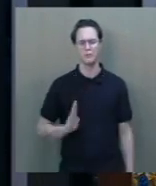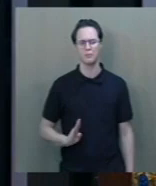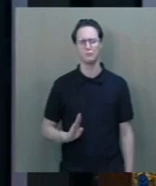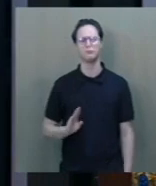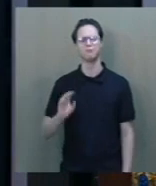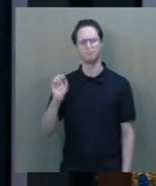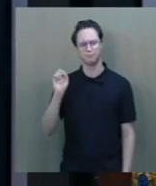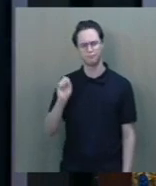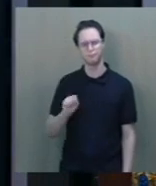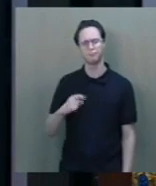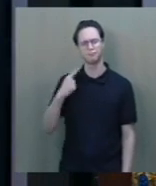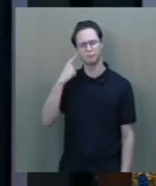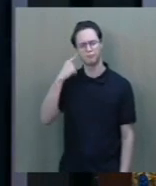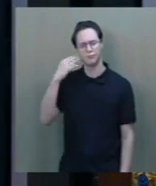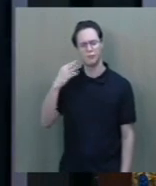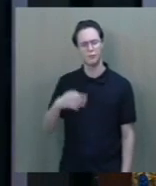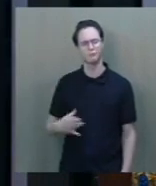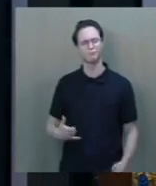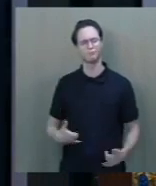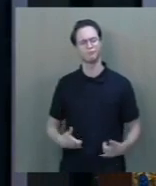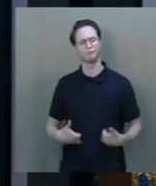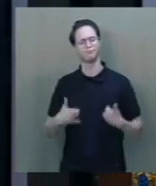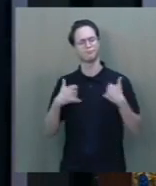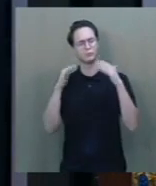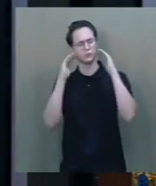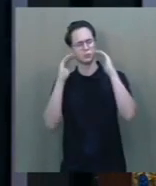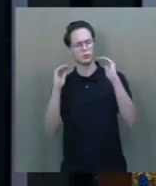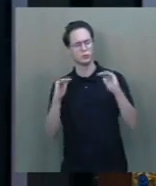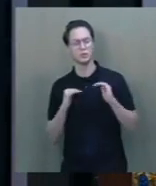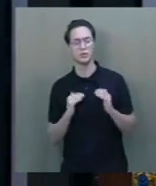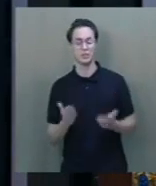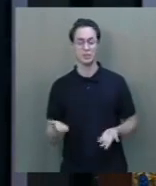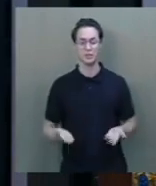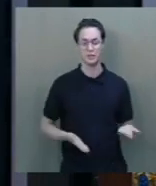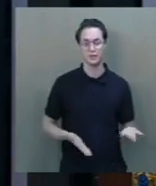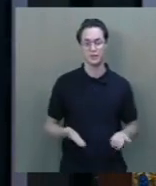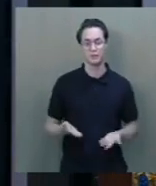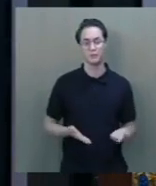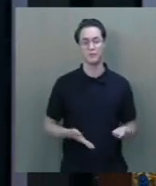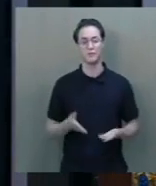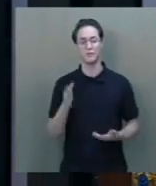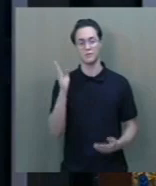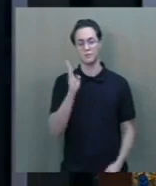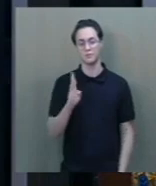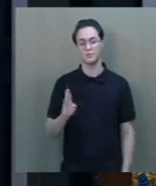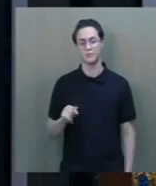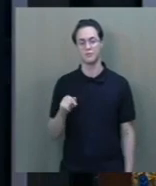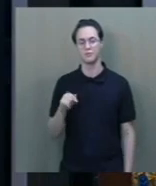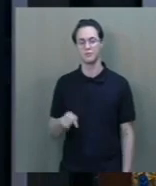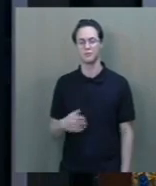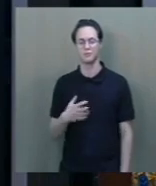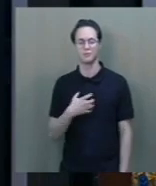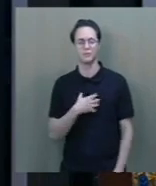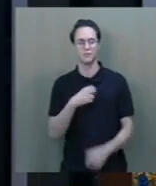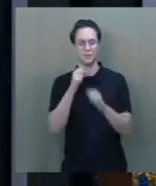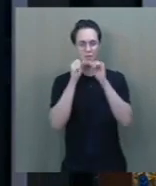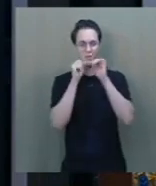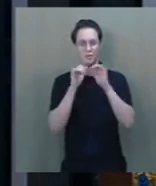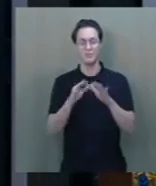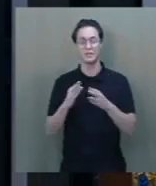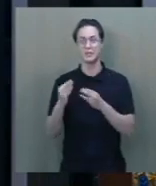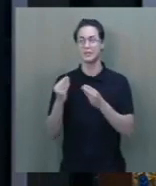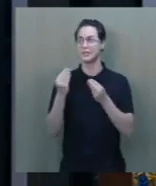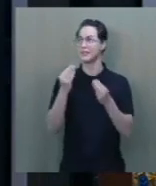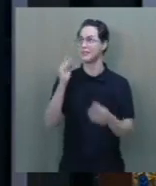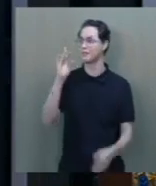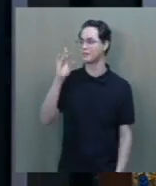sem dúvida, uma honra. Servir ao Brasil nesse poder legislativo foi uma bênção dada por Deus,